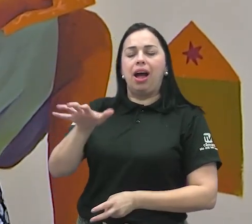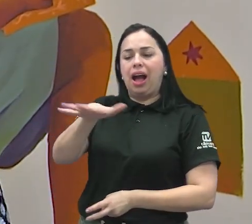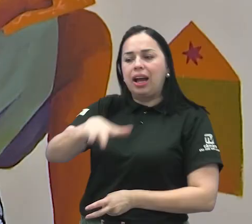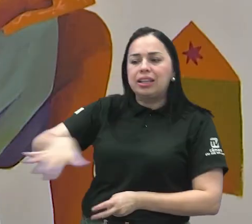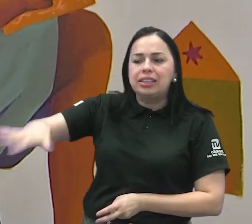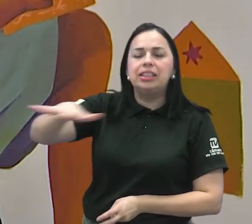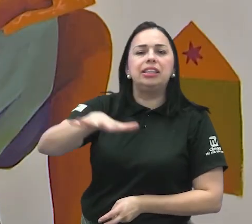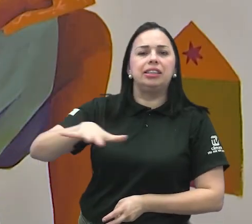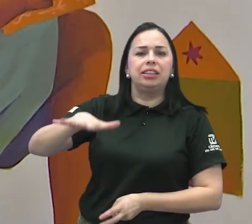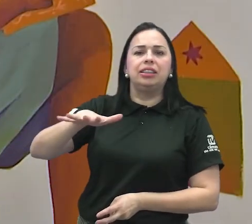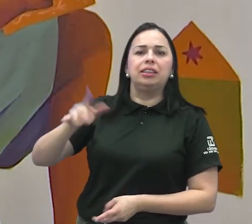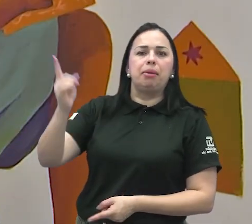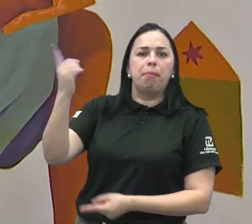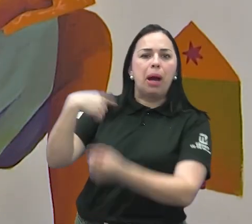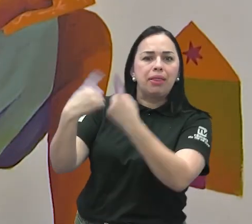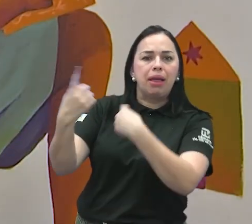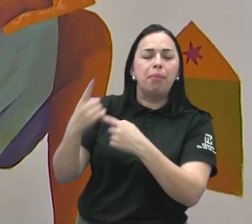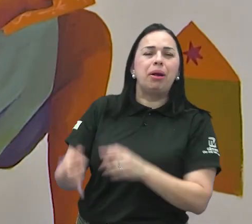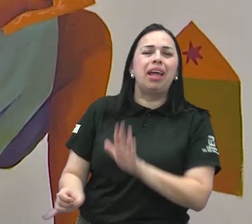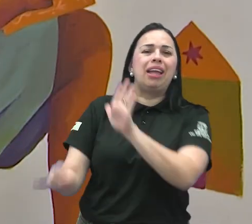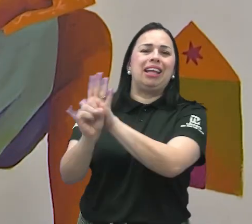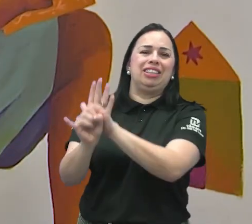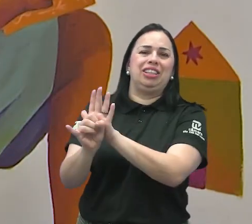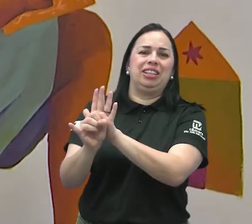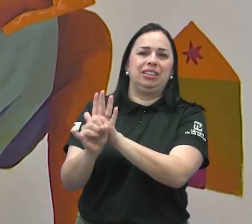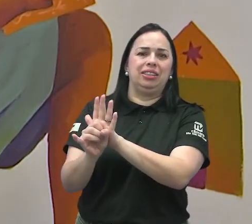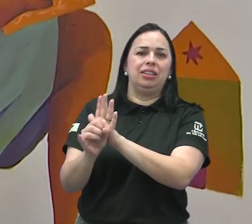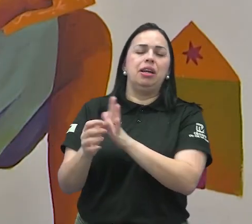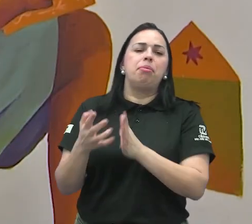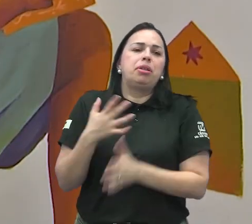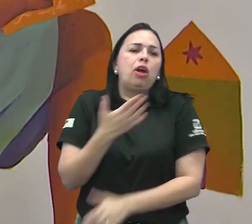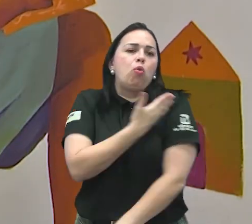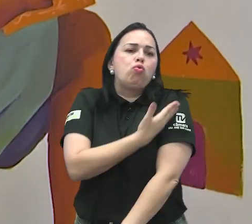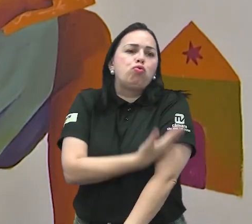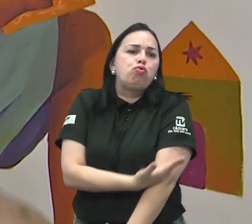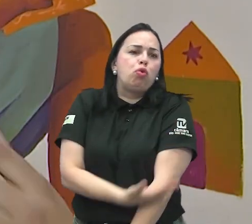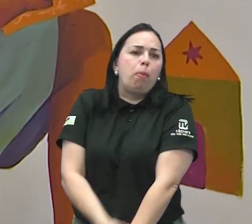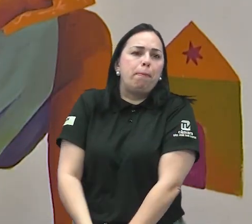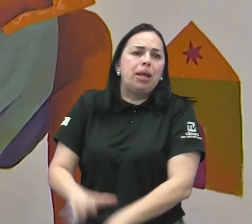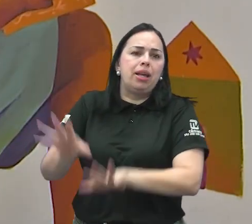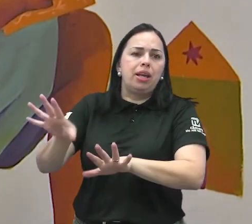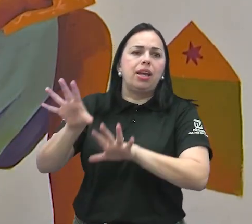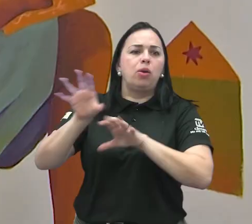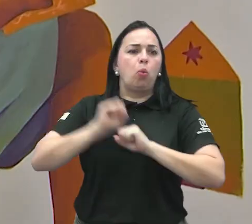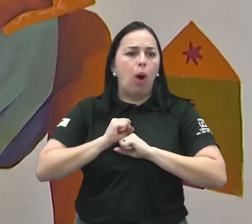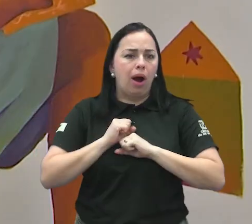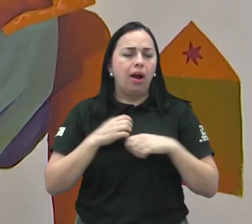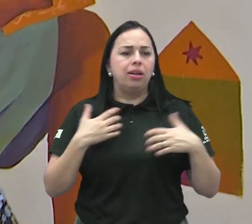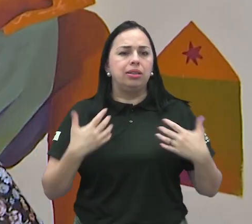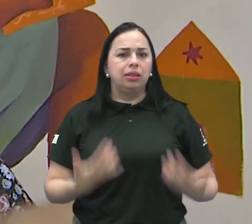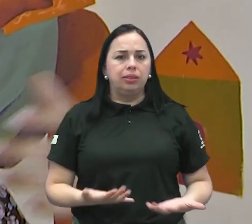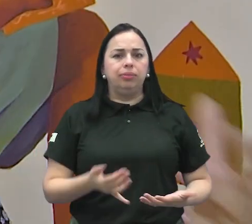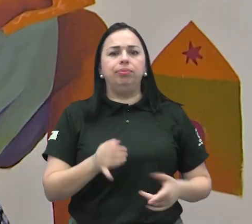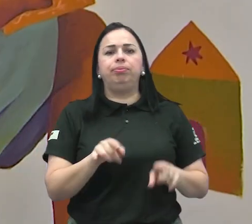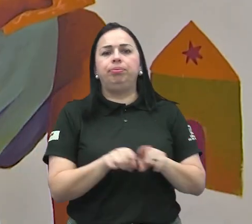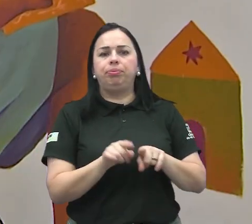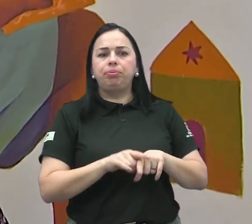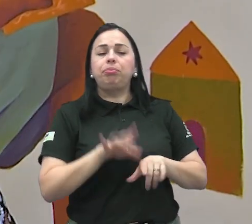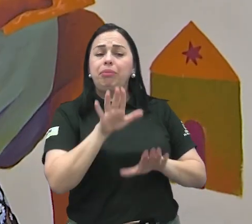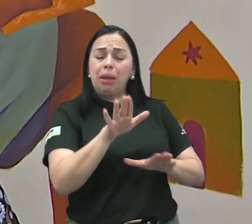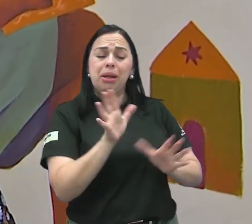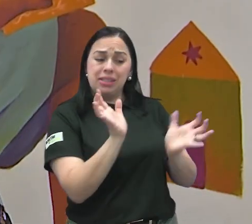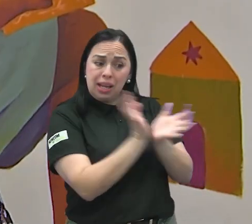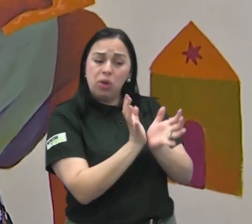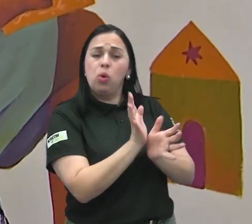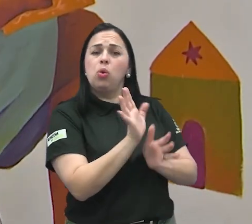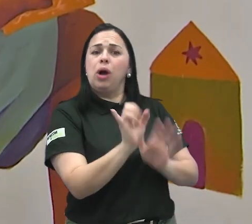sendo controlado por essa colonialidade, porque a gente tem modos de vida diferentes, né? Nós temos nossos modos de vida,